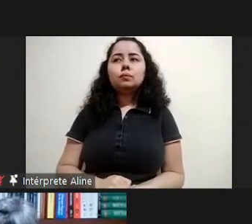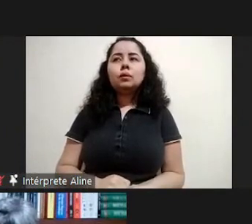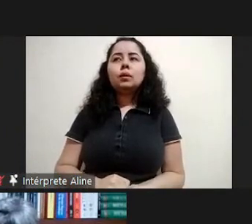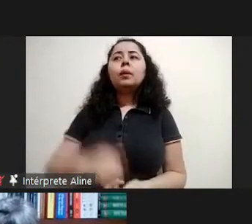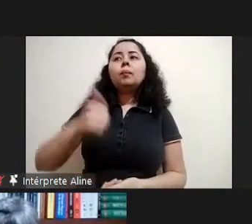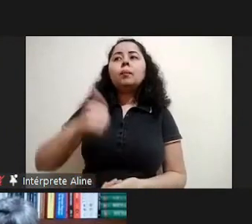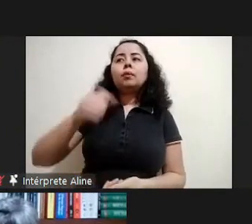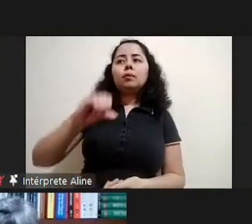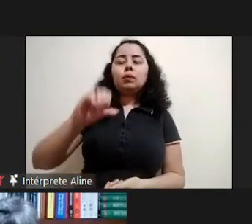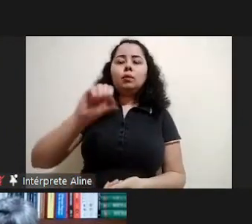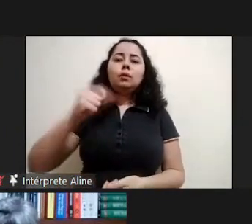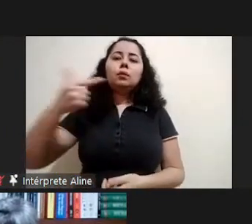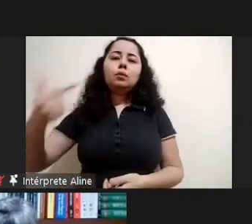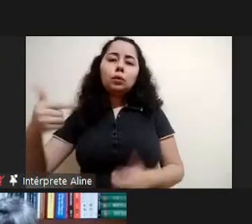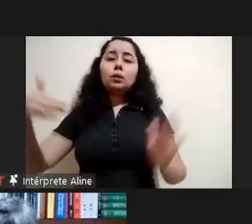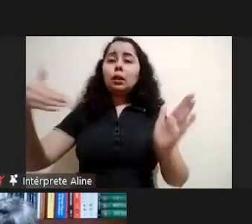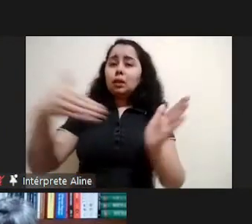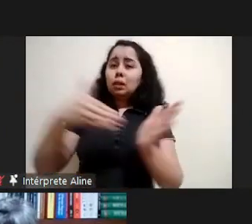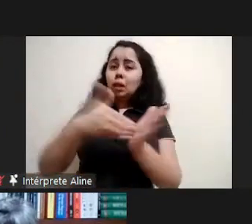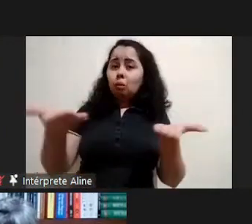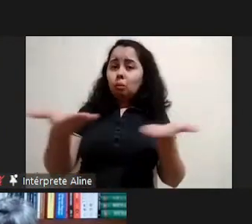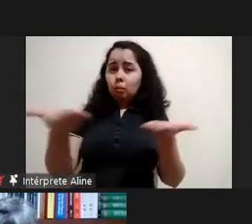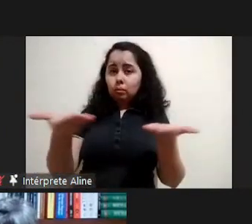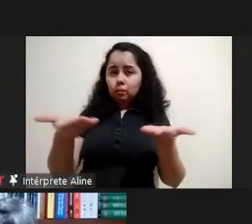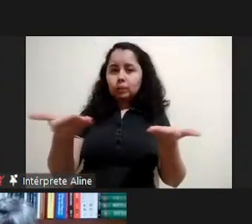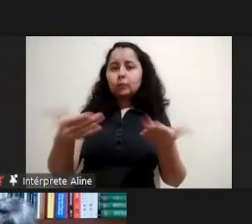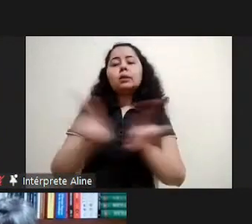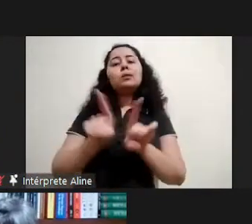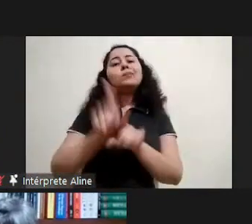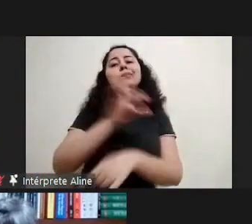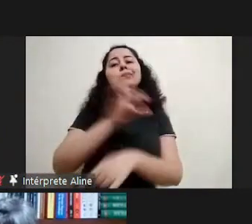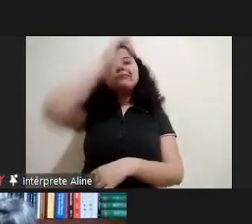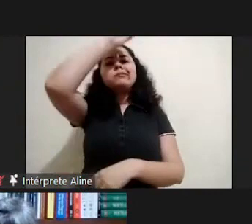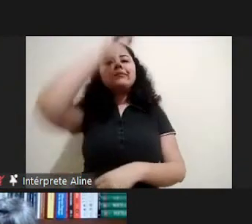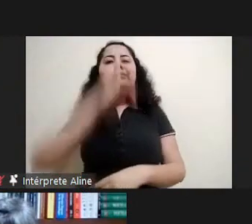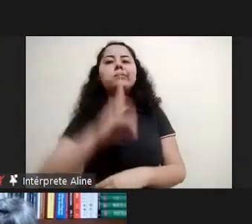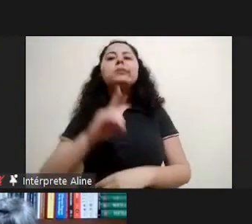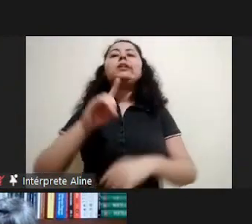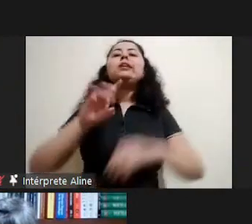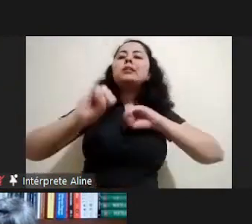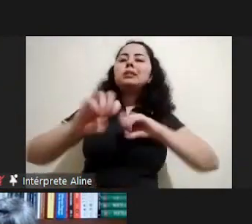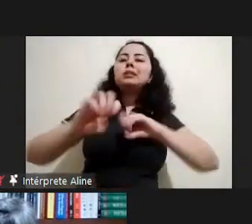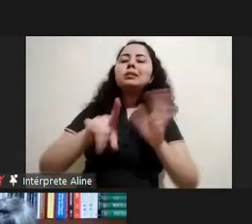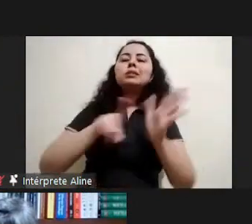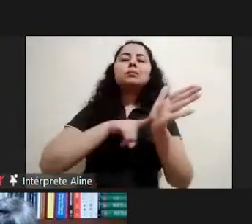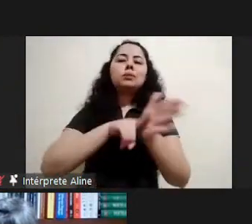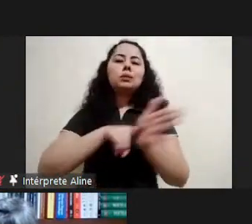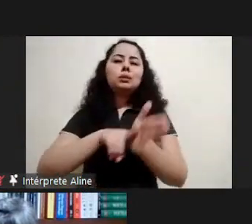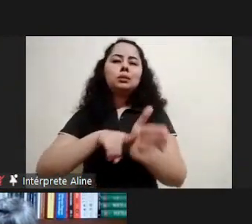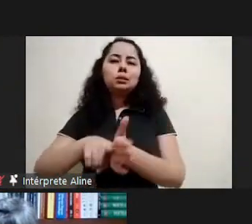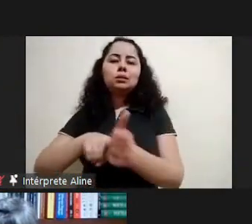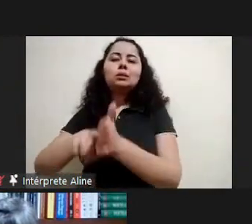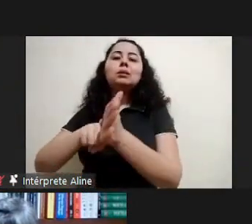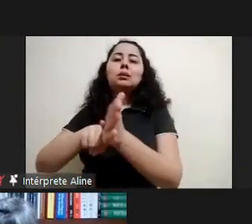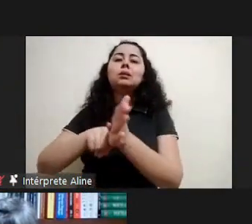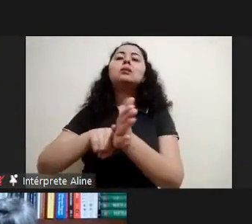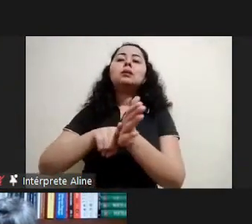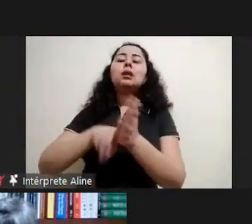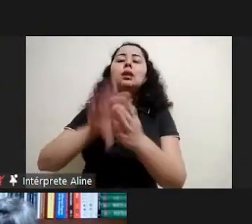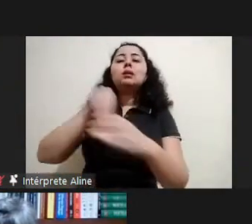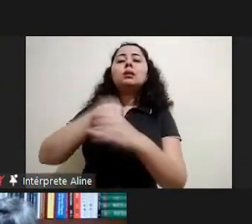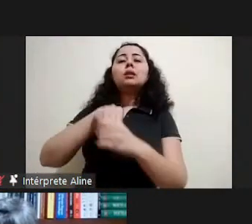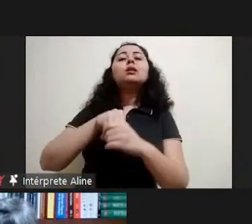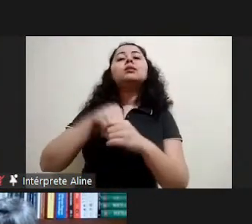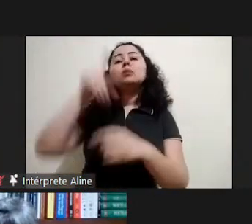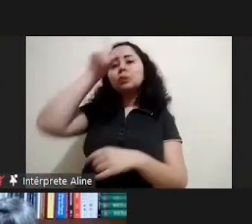de 1982 até a presente data. Foi diretora de Ensino de Pesquisa Diretora de Ensino e Pesquisa do Hospital Universitário da